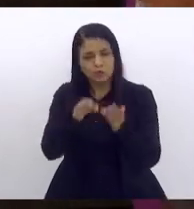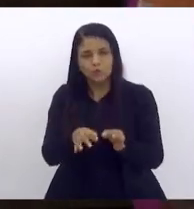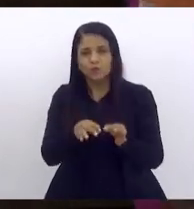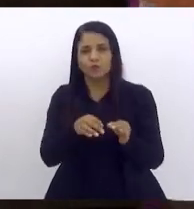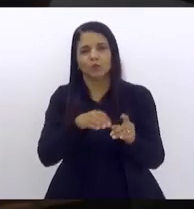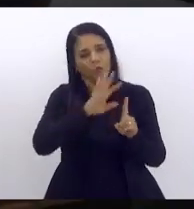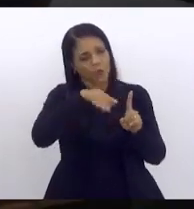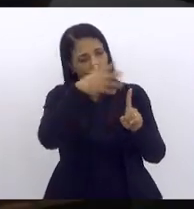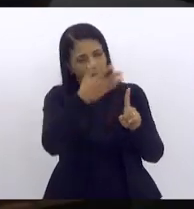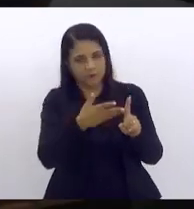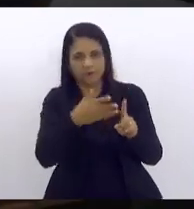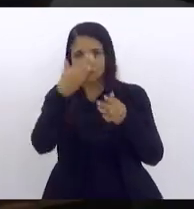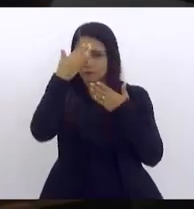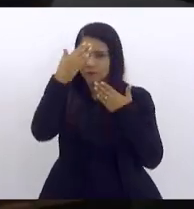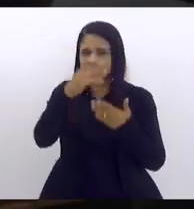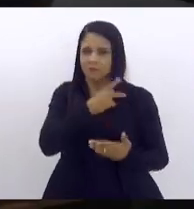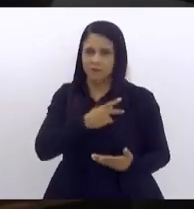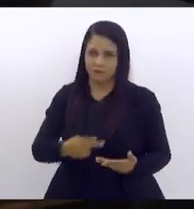obrigado, presidente.